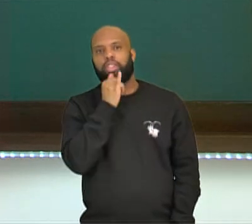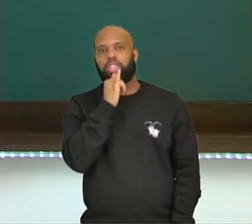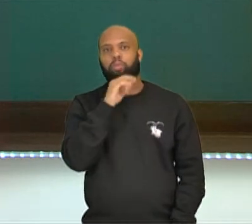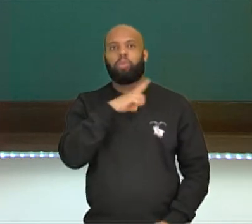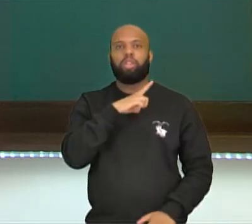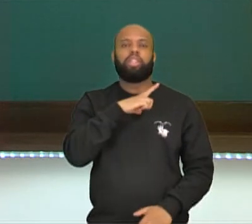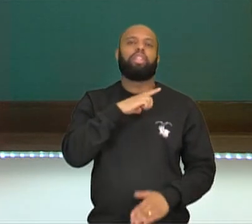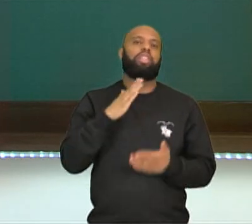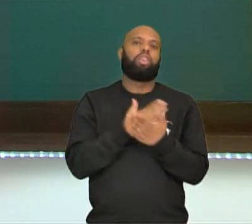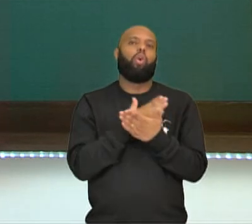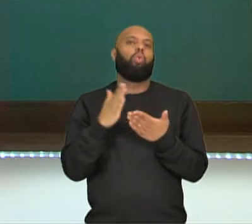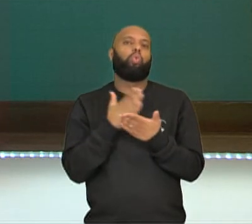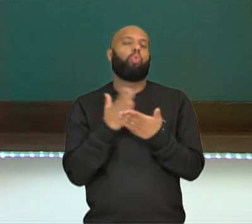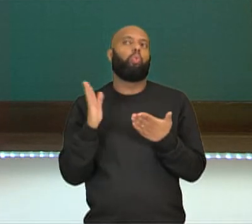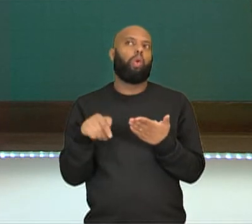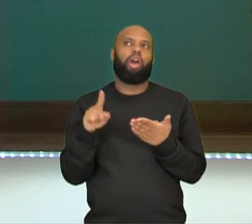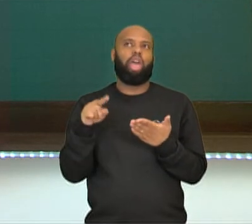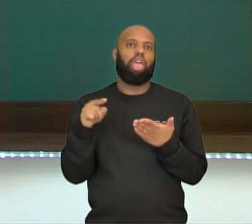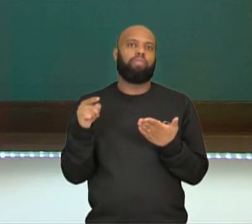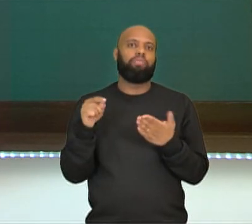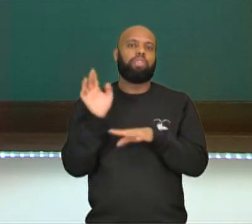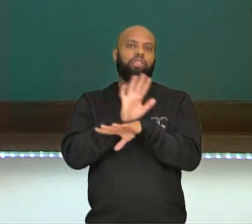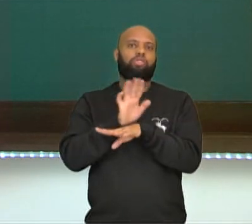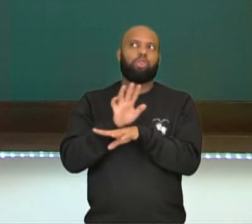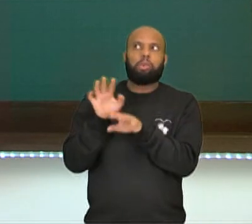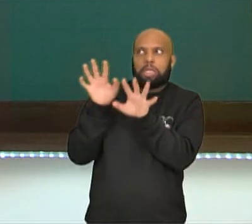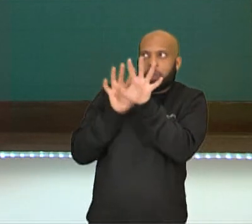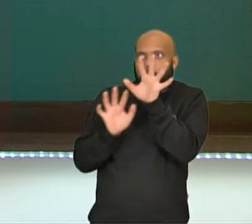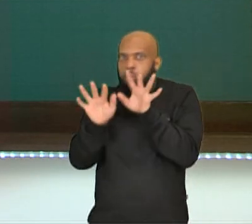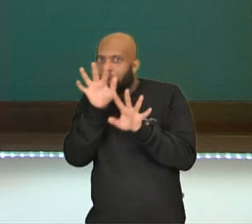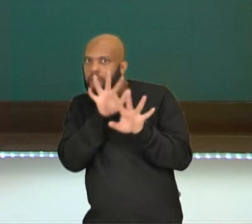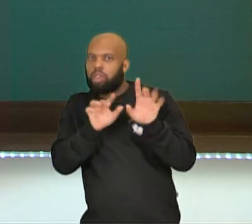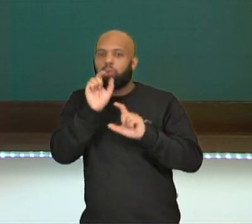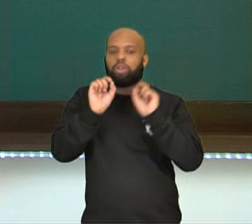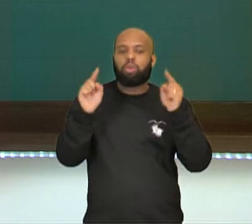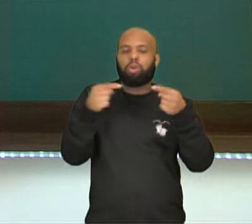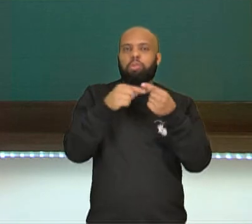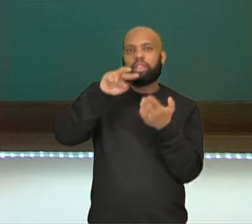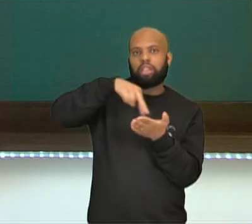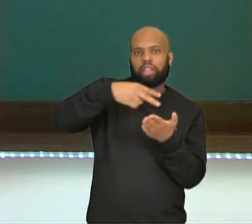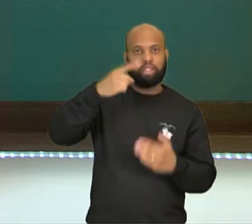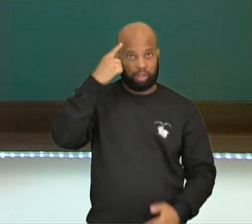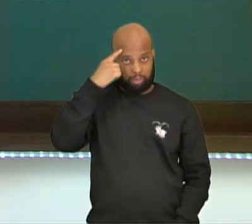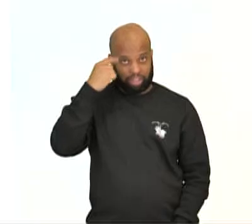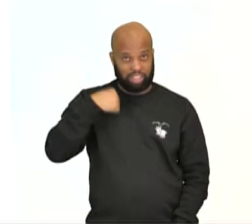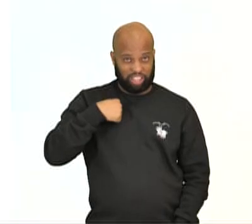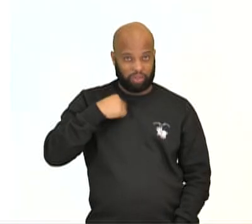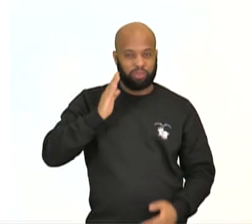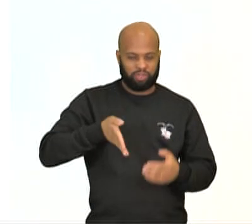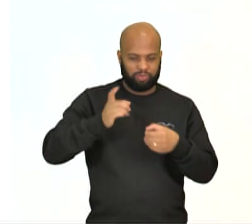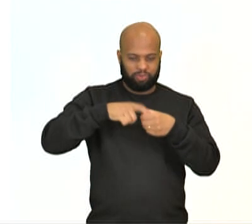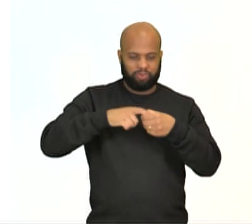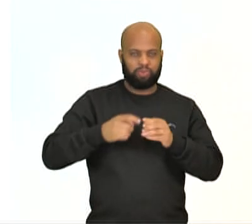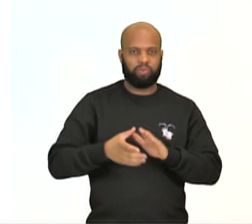suspense. Que estilo de dança combinaria para colocar em um filme de suspense? Pense que nós já voltamos.